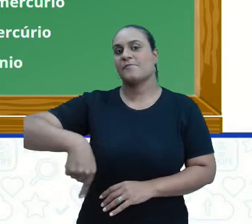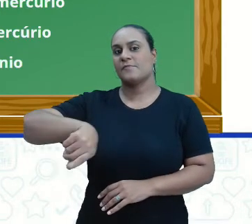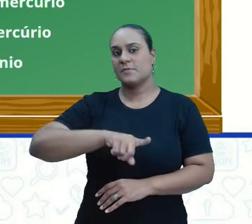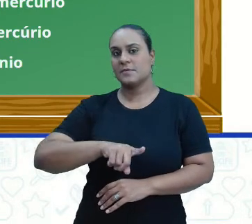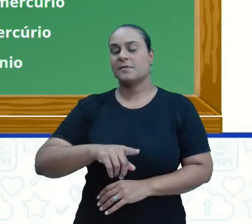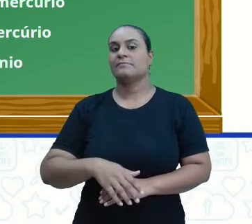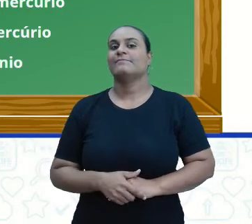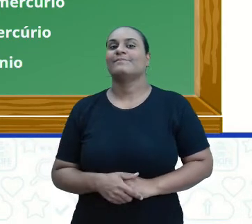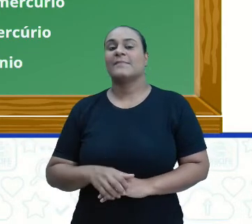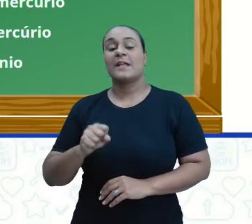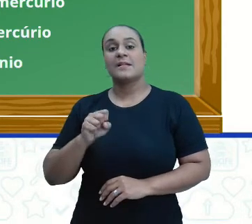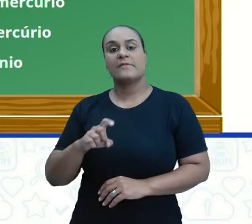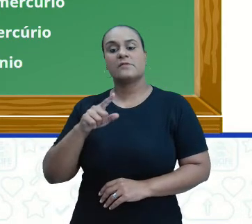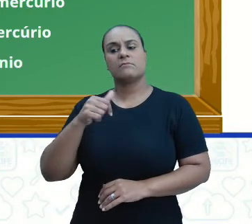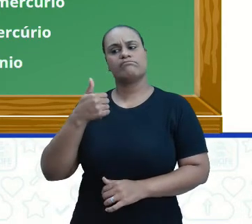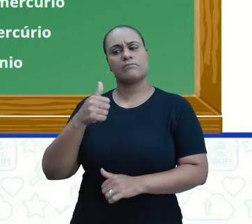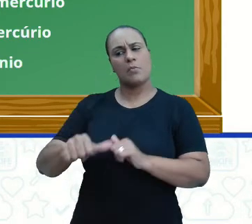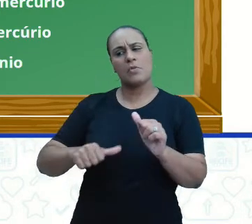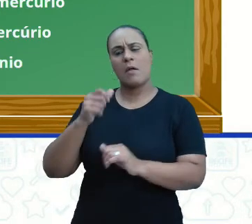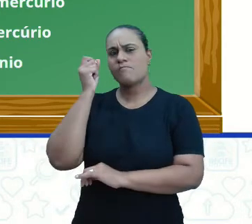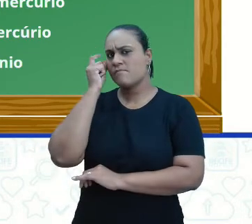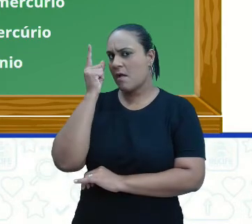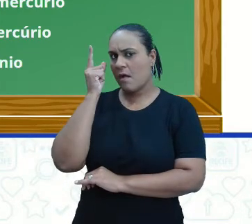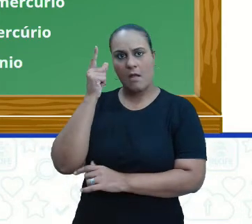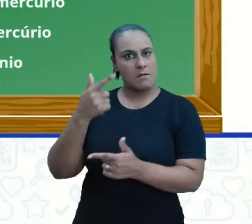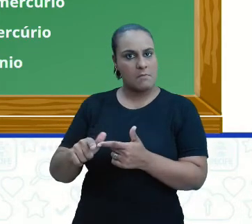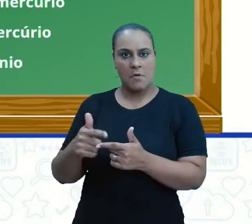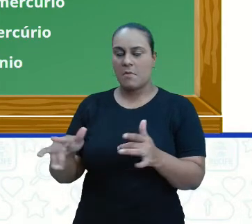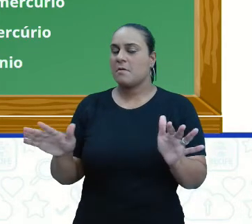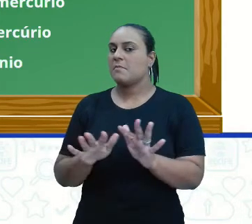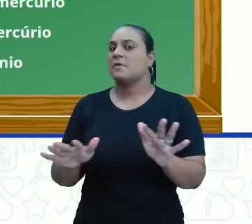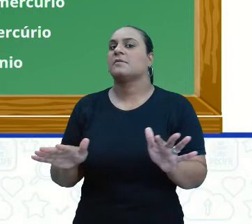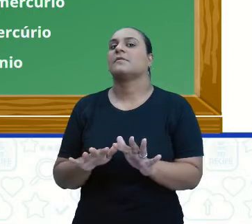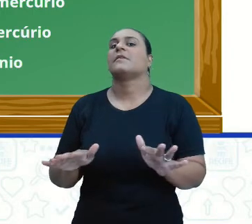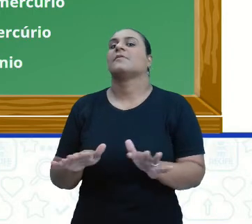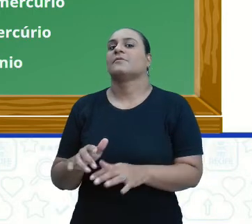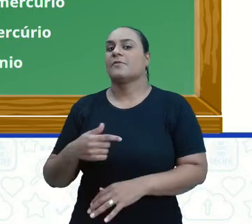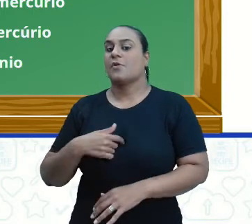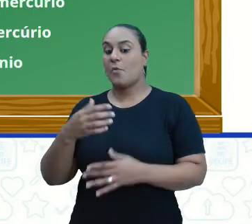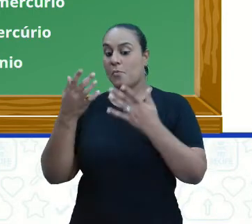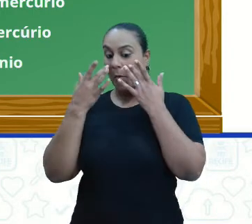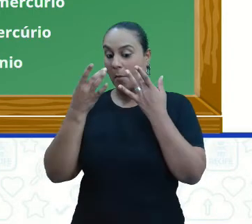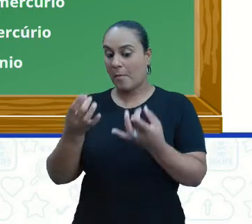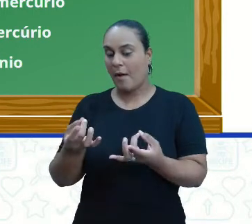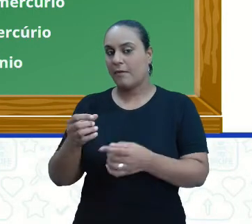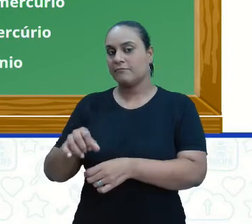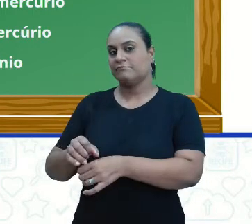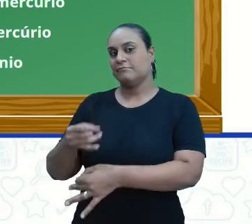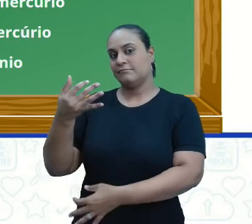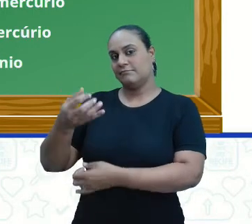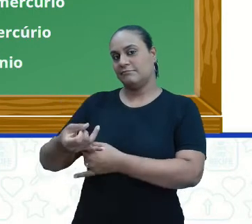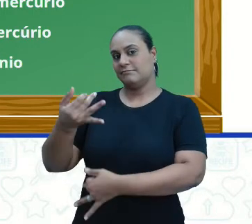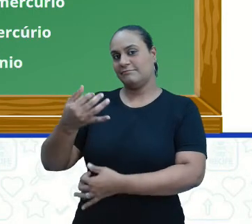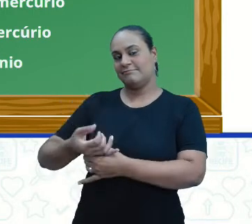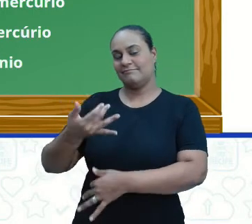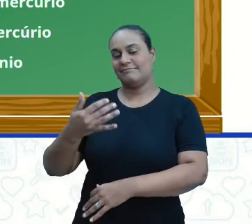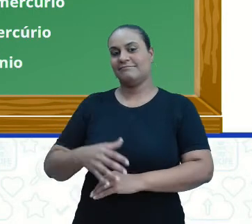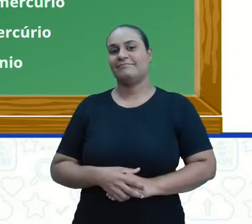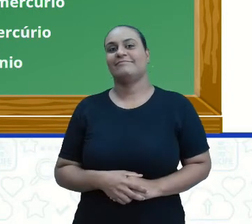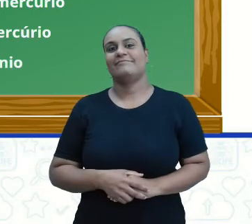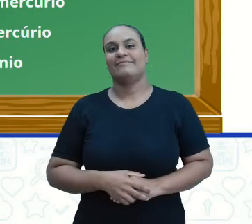aula, vocês quiserem mudar de ideia, não tem problema. Podem mudar, porque eu estou bastante atenta ao chat, ok? Pode continuar aí,